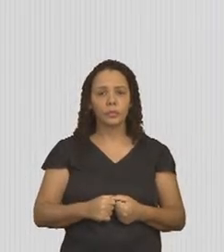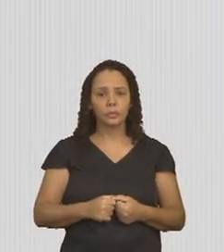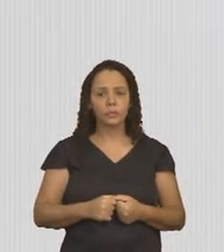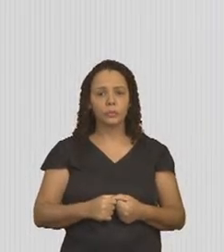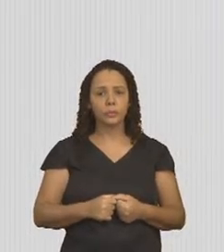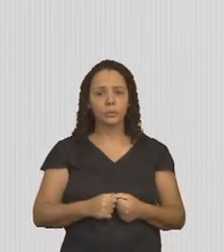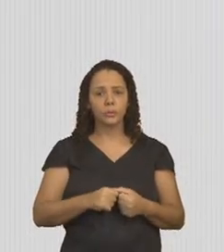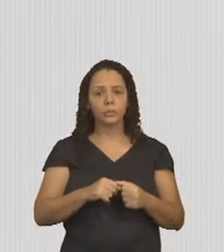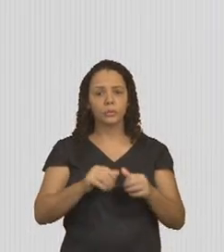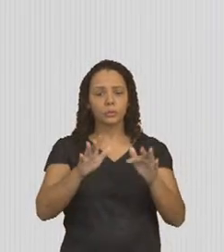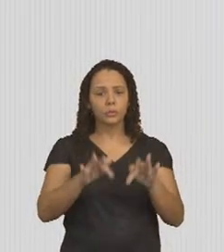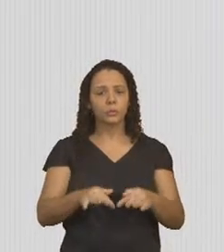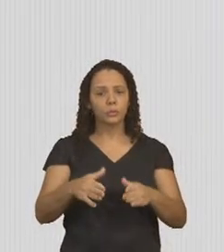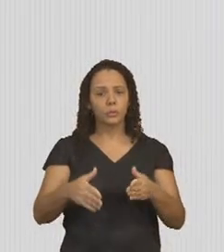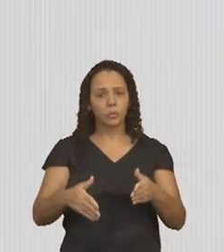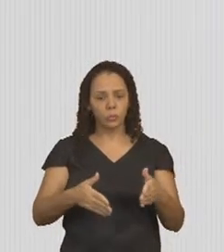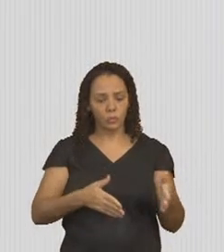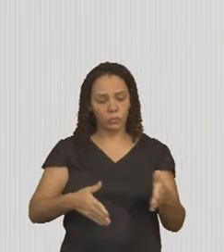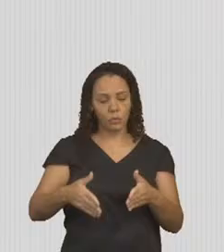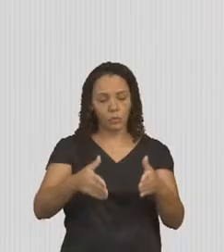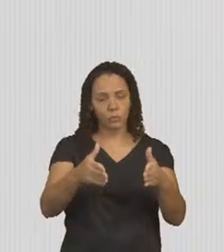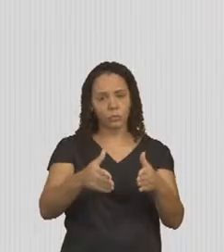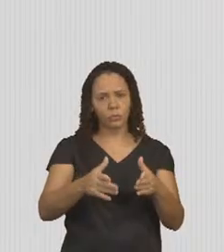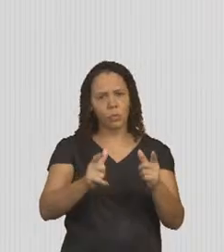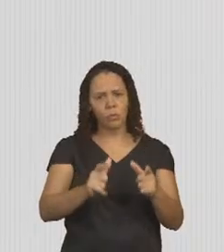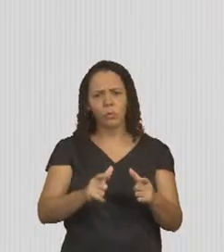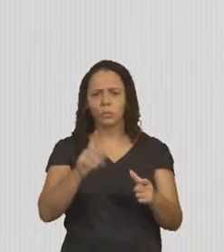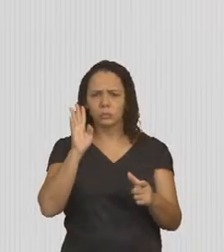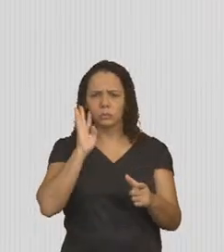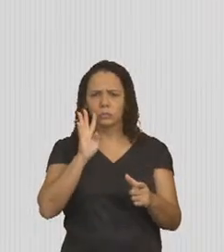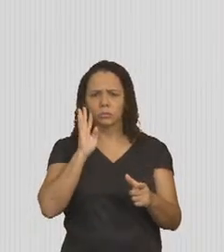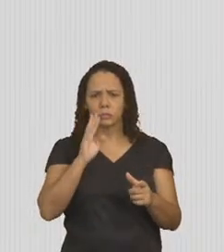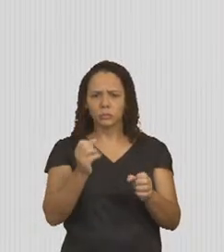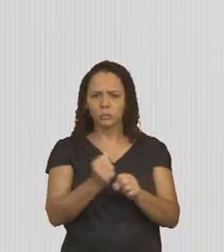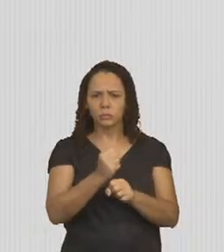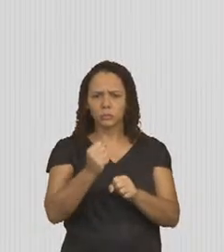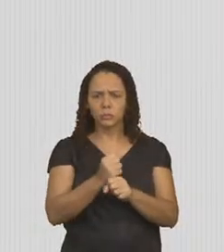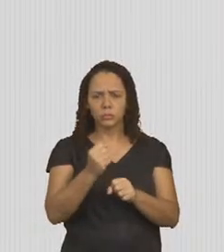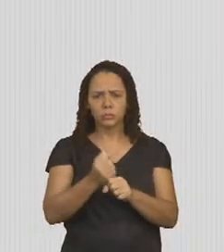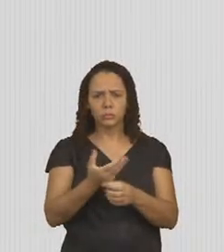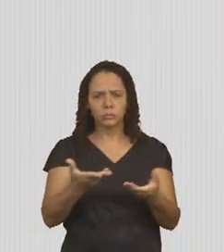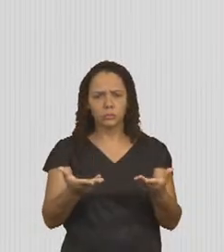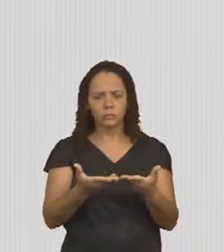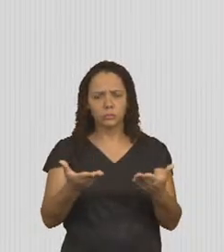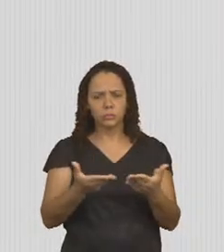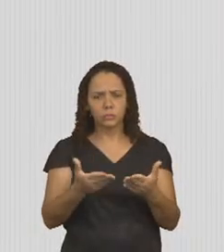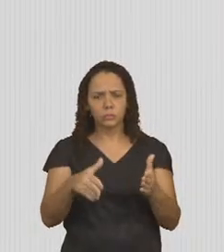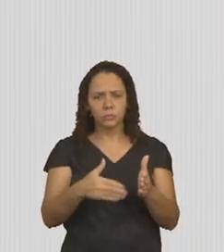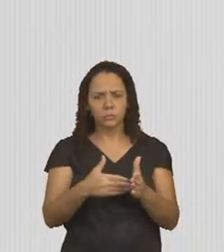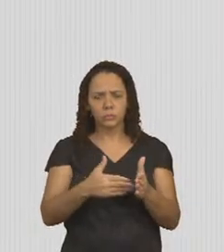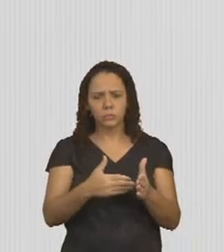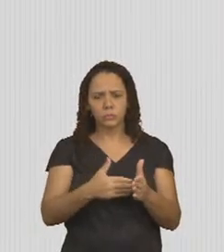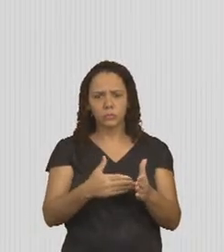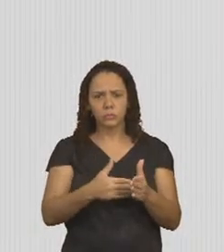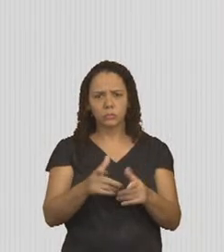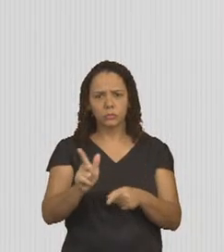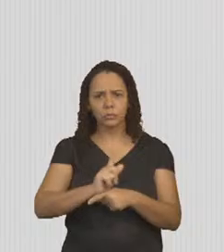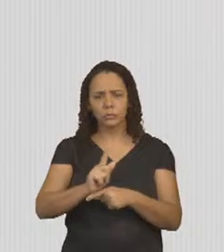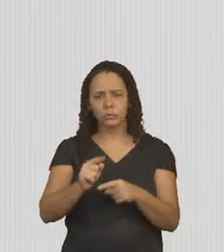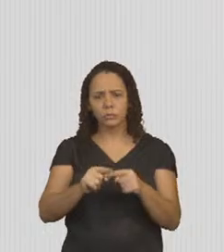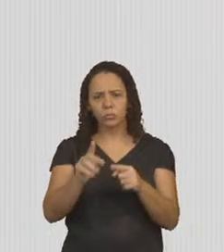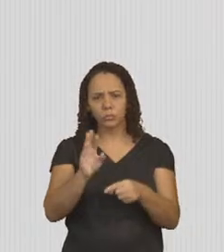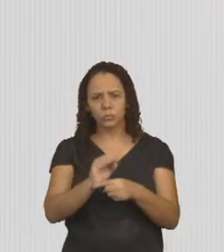do Jardim Santa Marina. Que ele é um espaço muito bacana, que foi construído recentemente, inclusive foi construído pela última gestão, mas que não está sendo